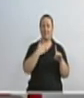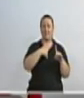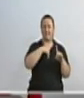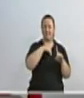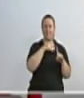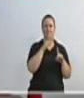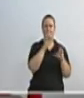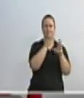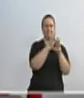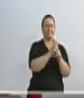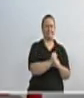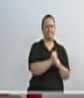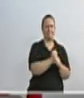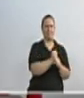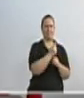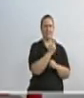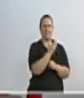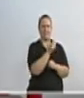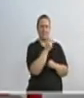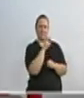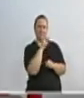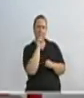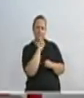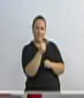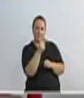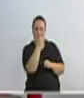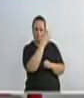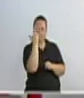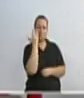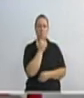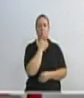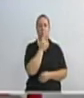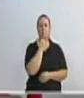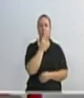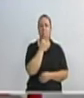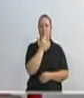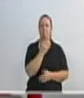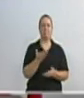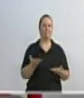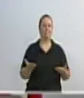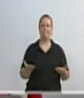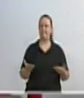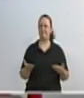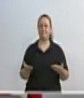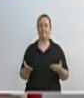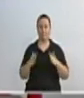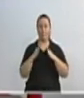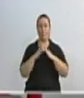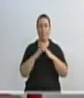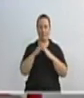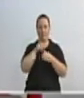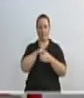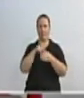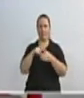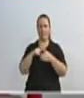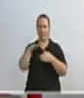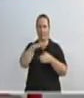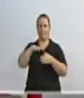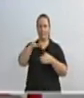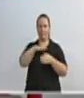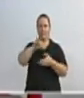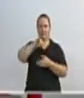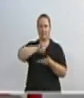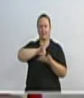sinal de telefonia nos seus bairros, nos seus lares, mesmo estando dentro da área urbana do município. E aí nós tivemos a grata surpresa